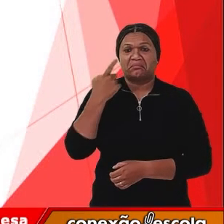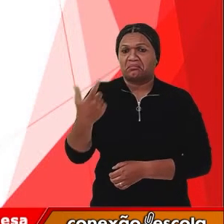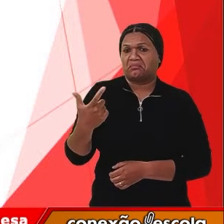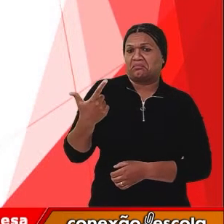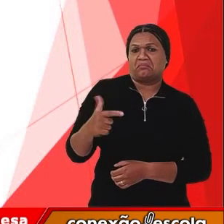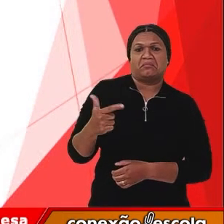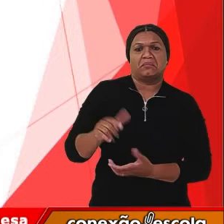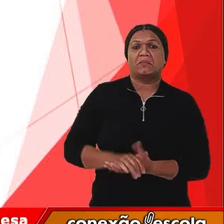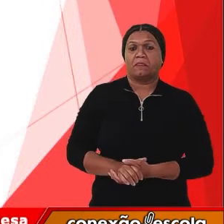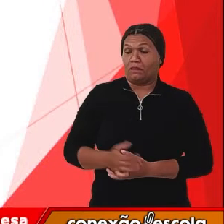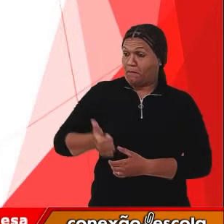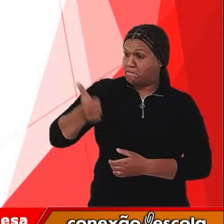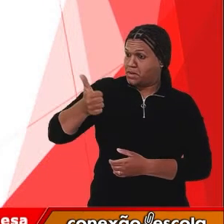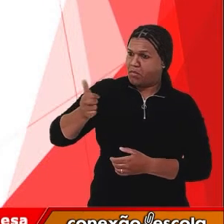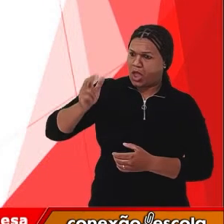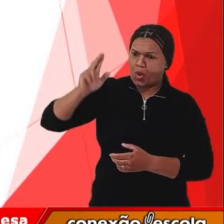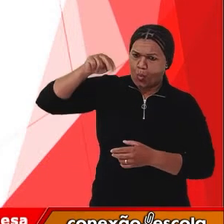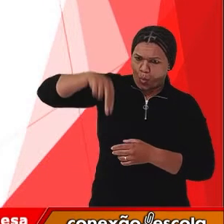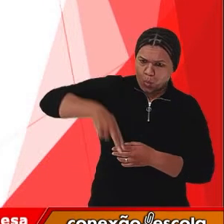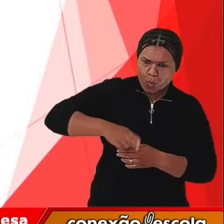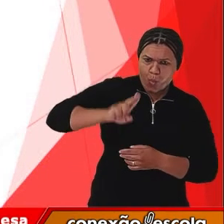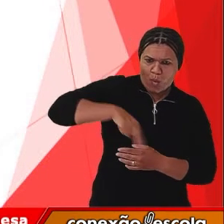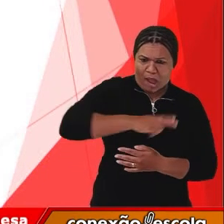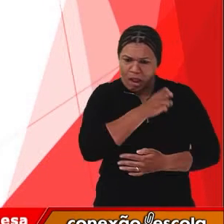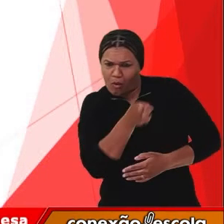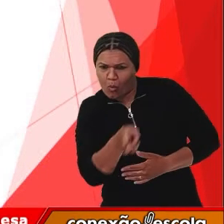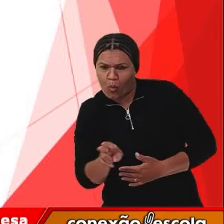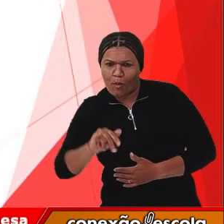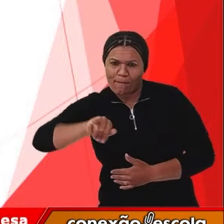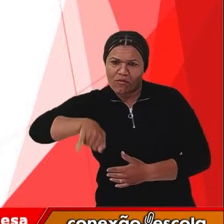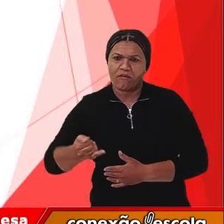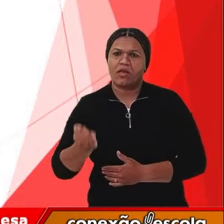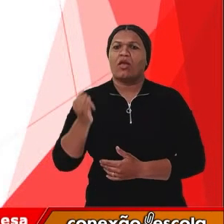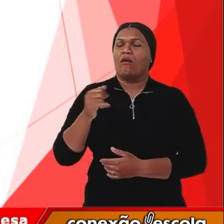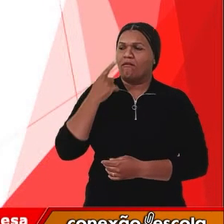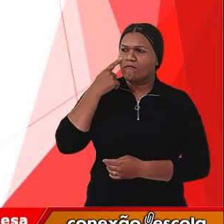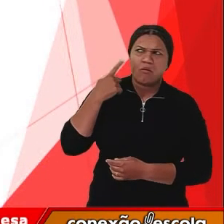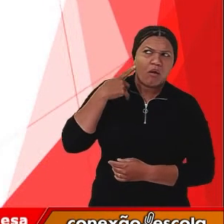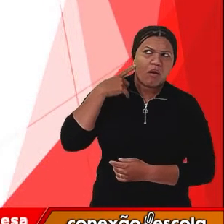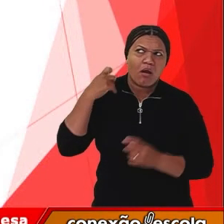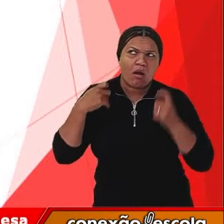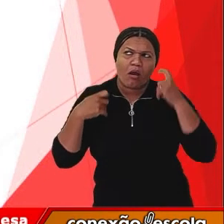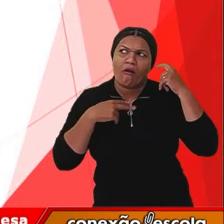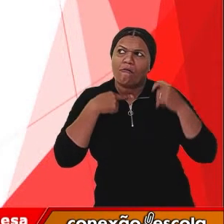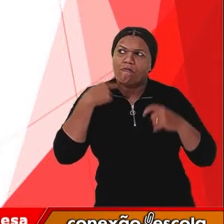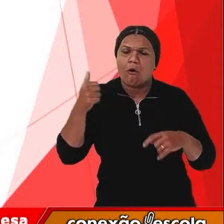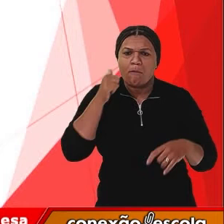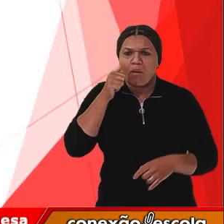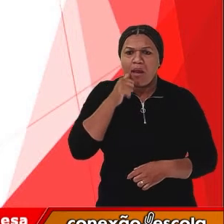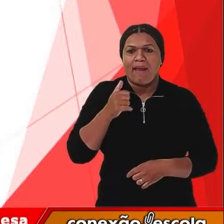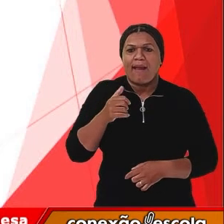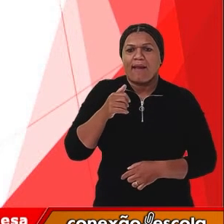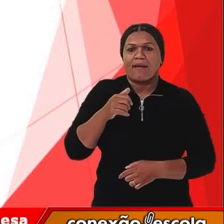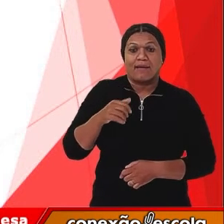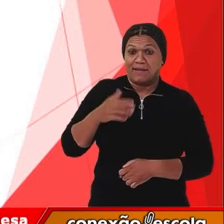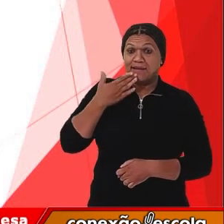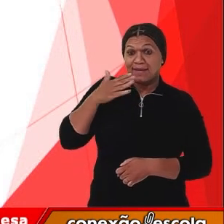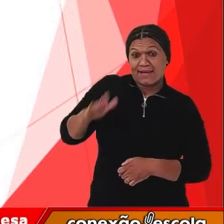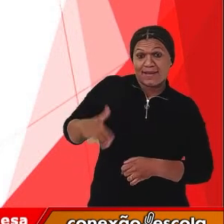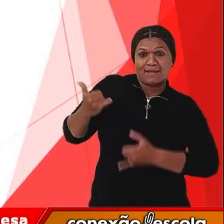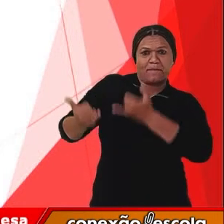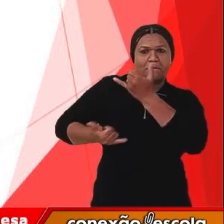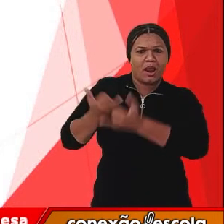e no primeiro desvio entrou vozes de mulher uma criança brincava então percebeu que as